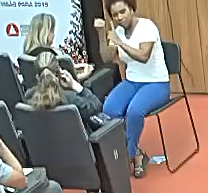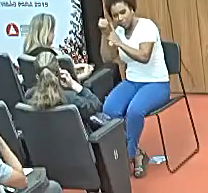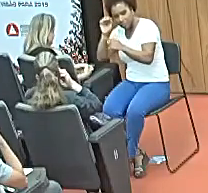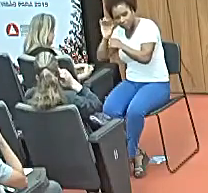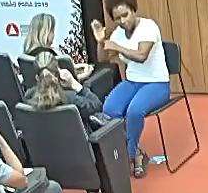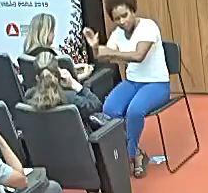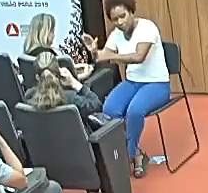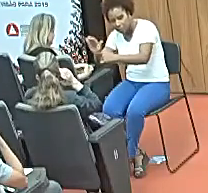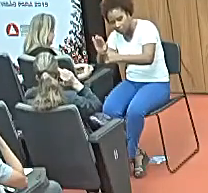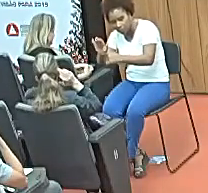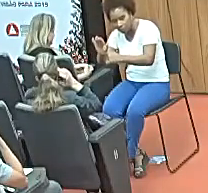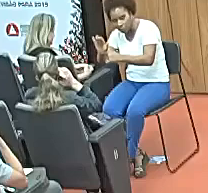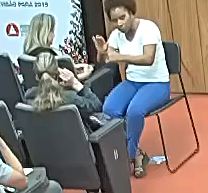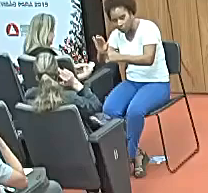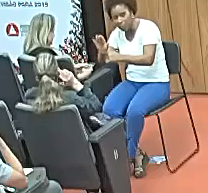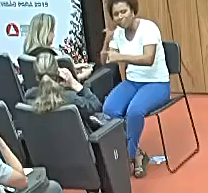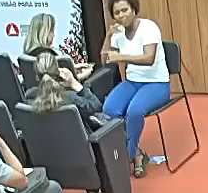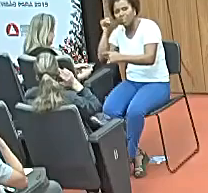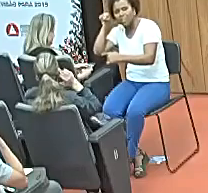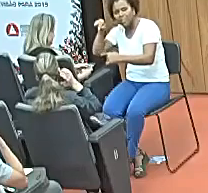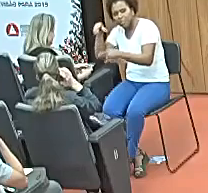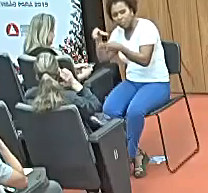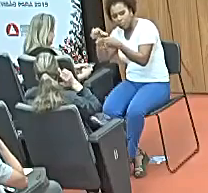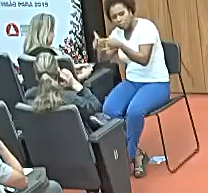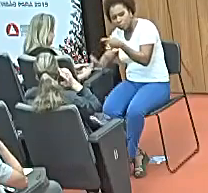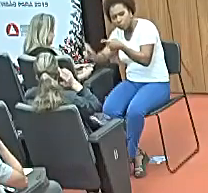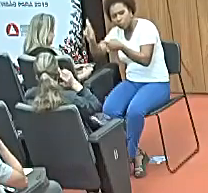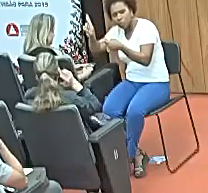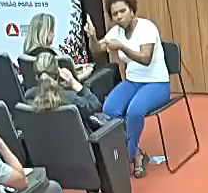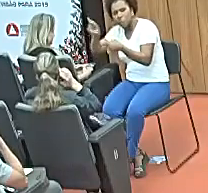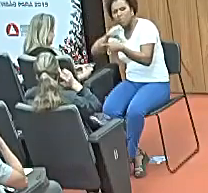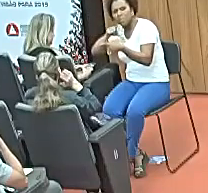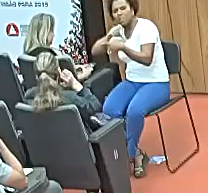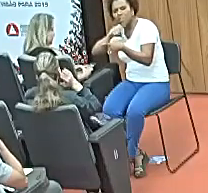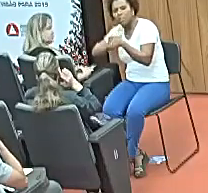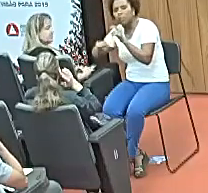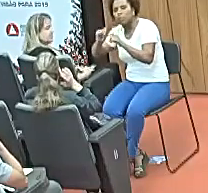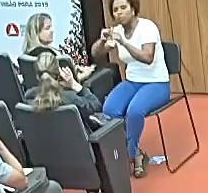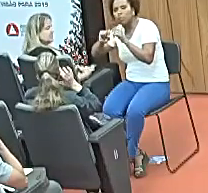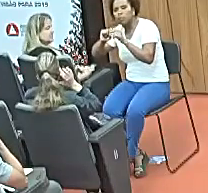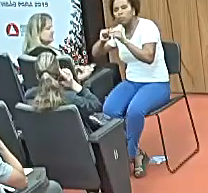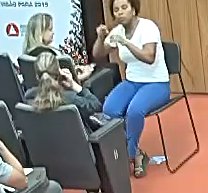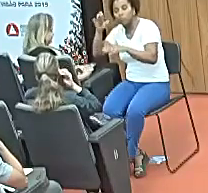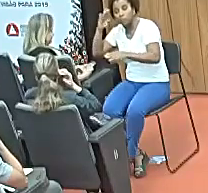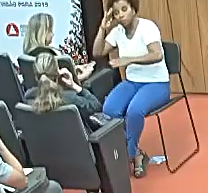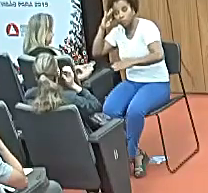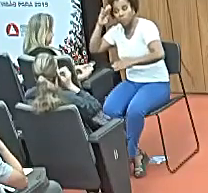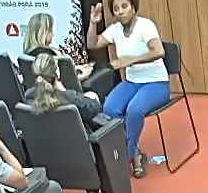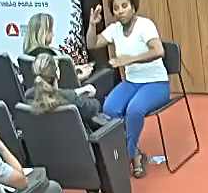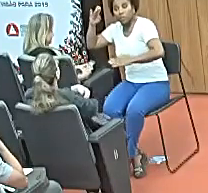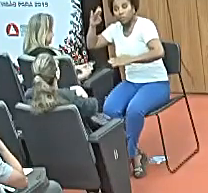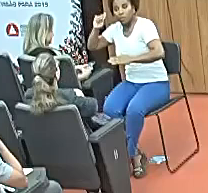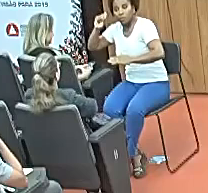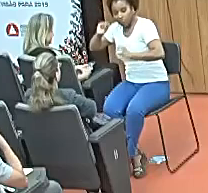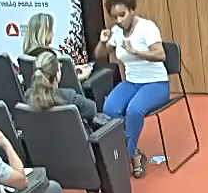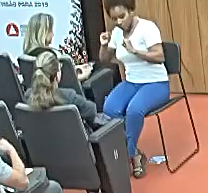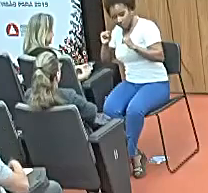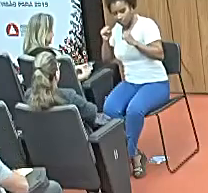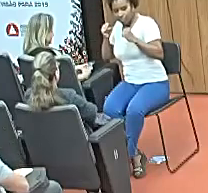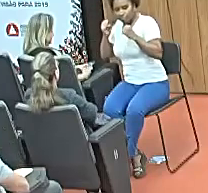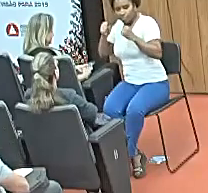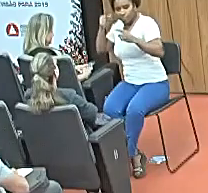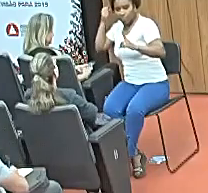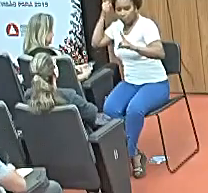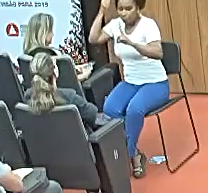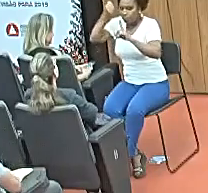da sociedade civil com o intuito de fortalecer e levar essa discussão mais ampliada para todo o estado